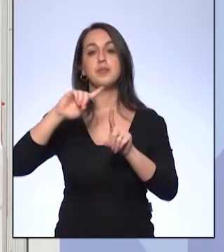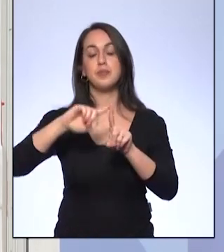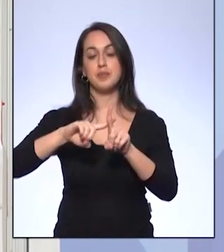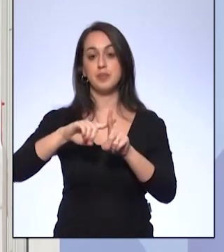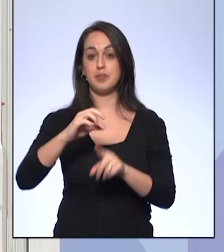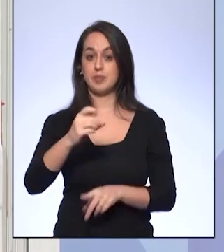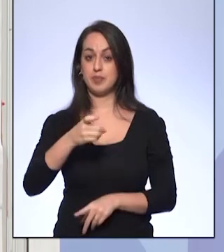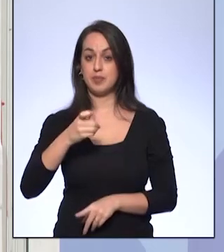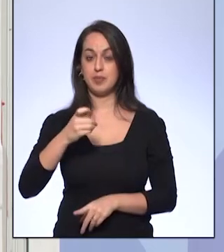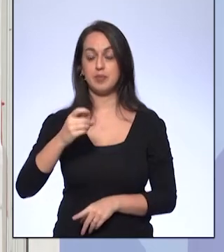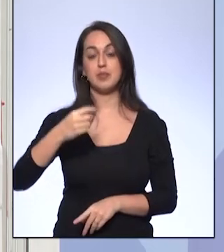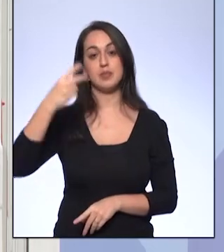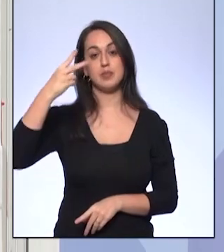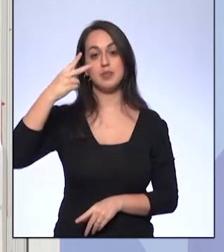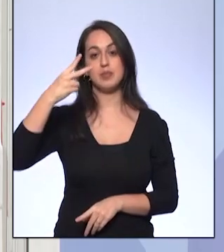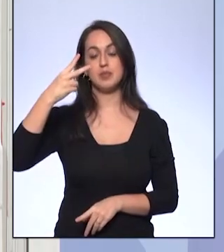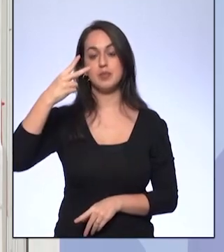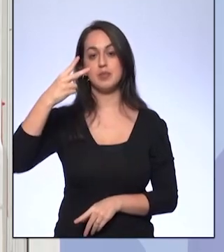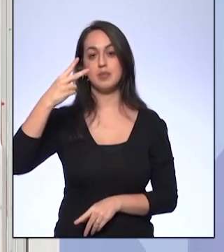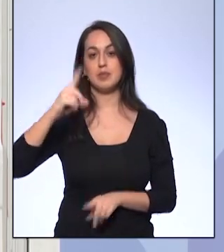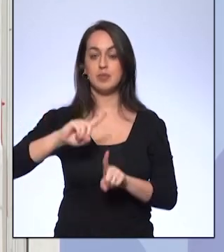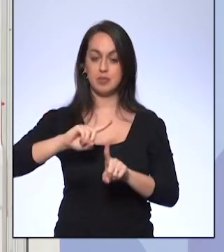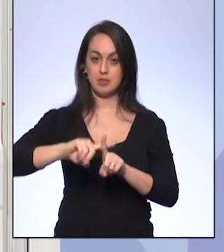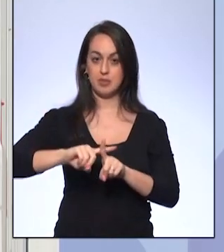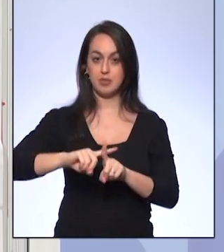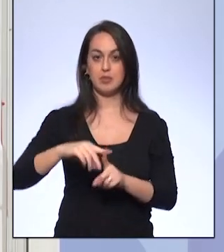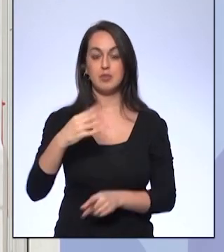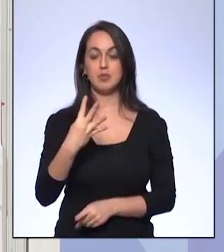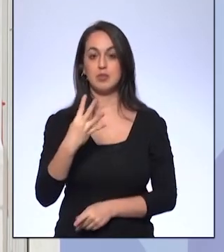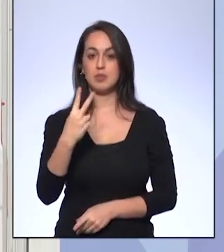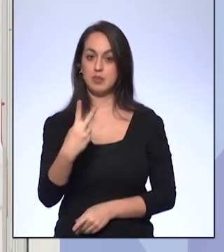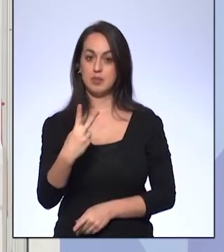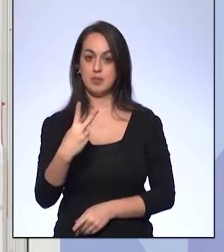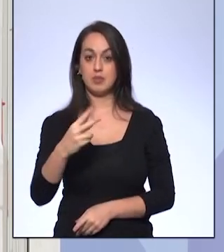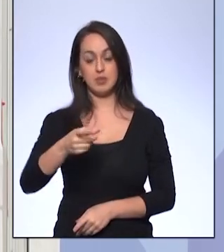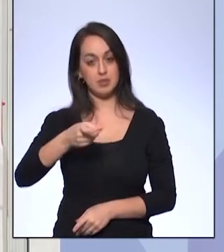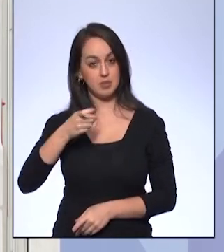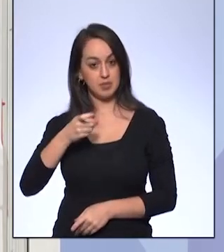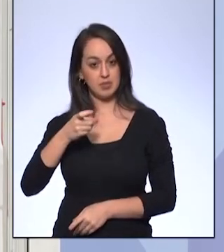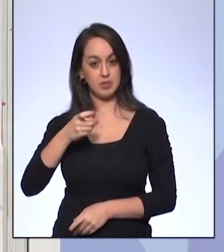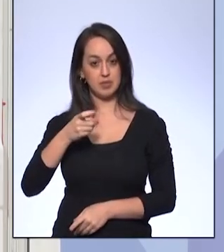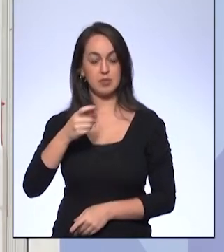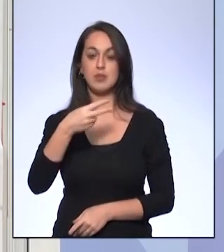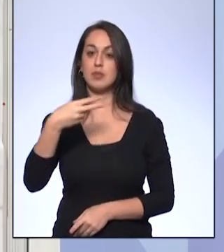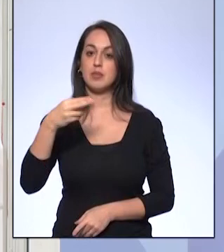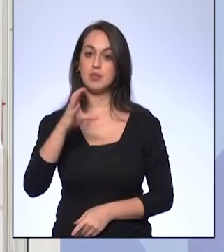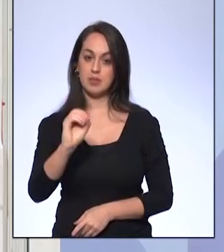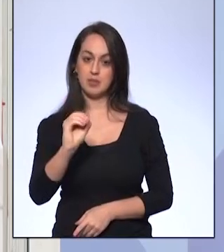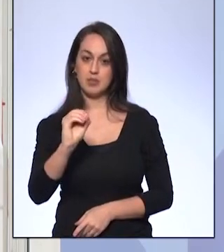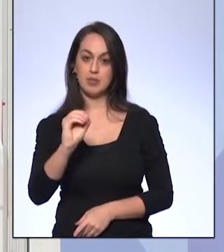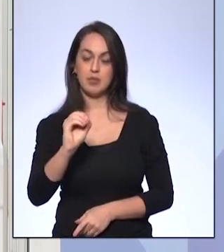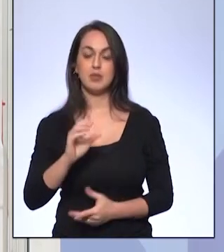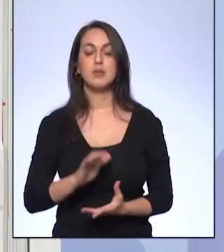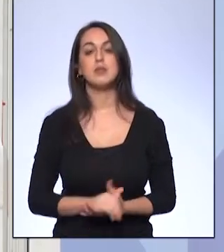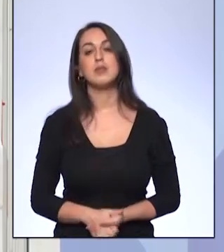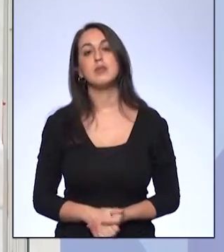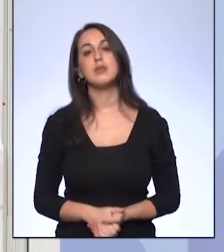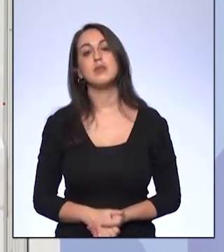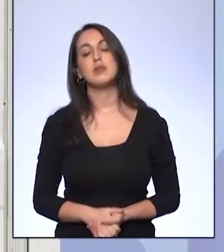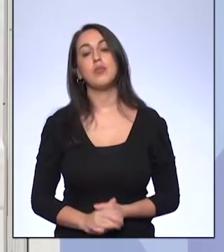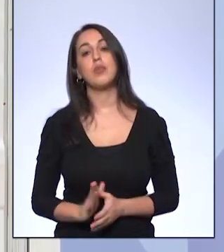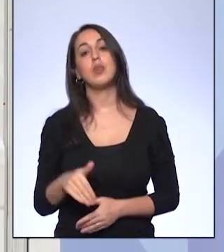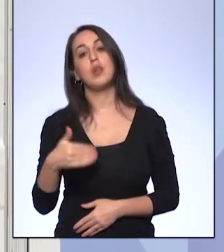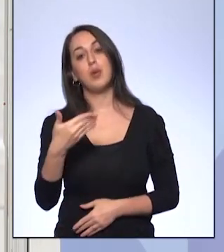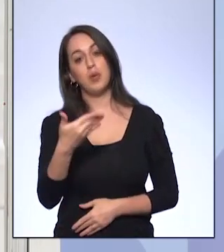mais x ao quadrado mais 42x igual a 0. Então, essa